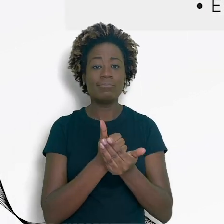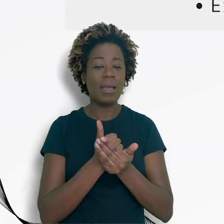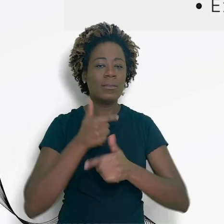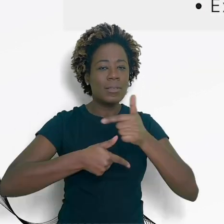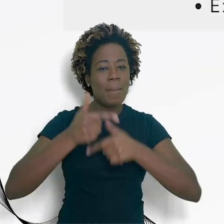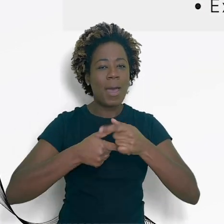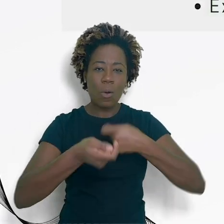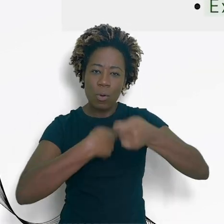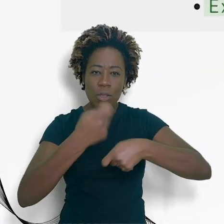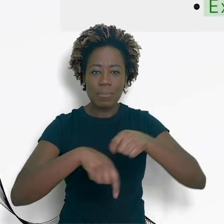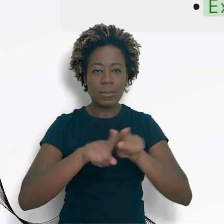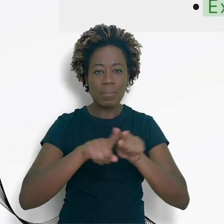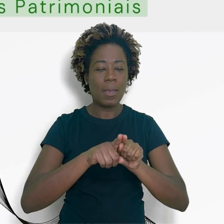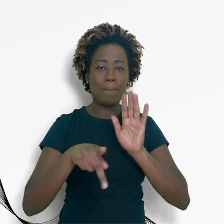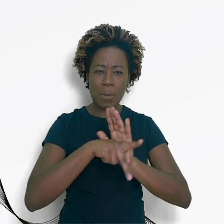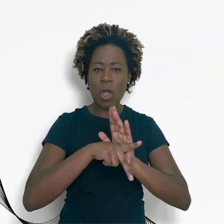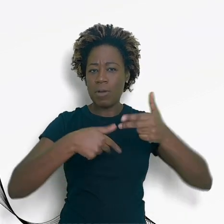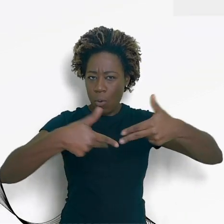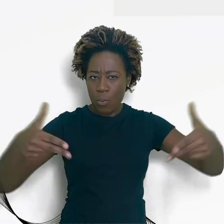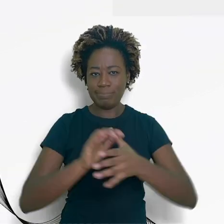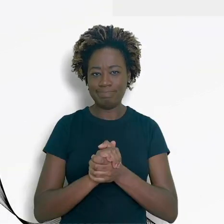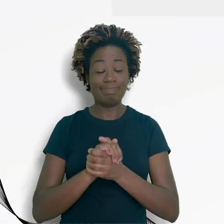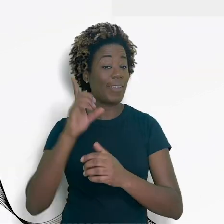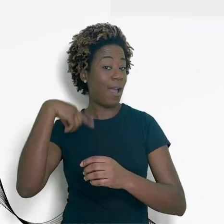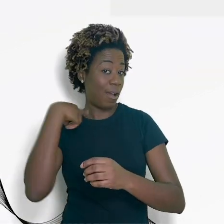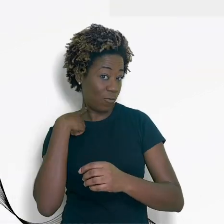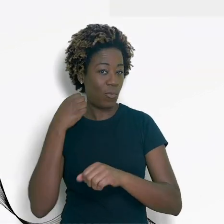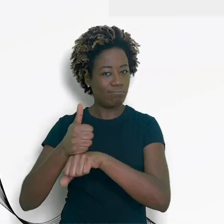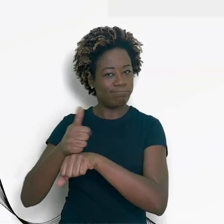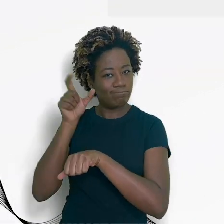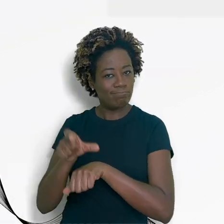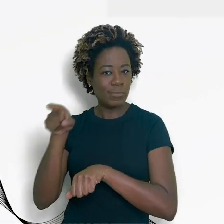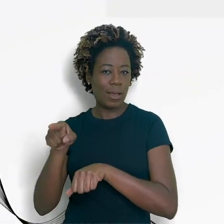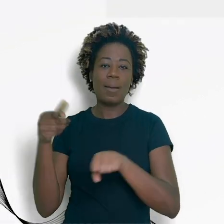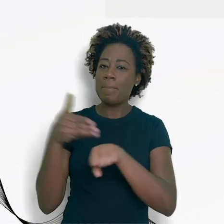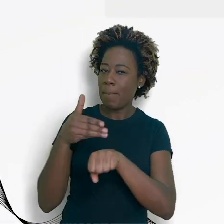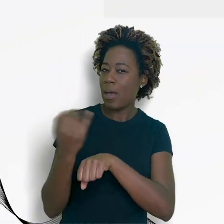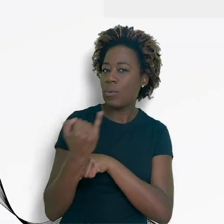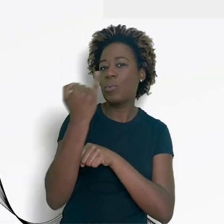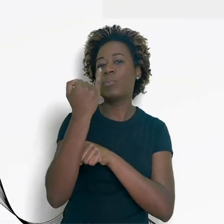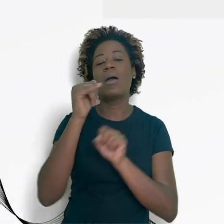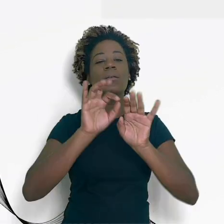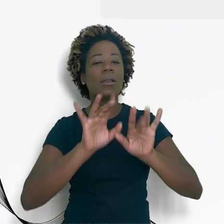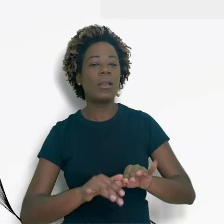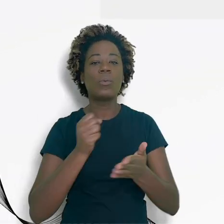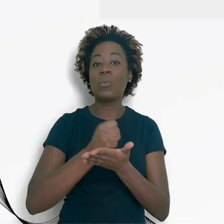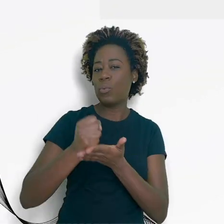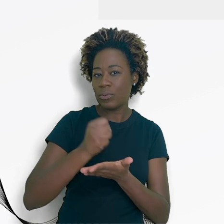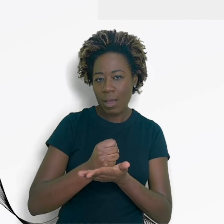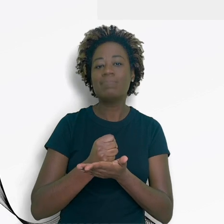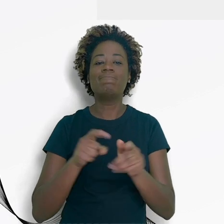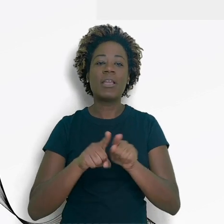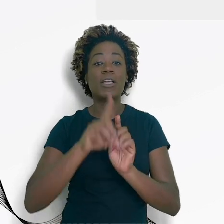de tarefas econômicas e patrimoniais. Advogada. É sempre importante ter uma advogada em seus projetos para redigir e revisar